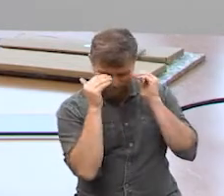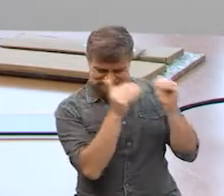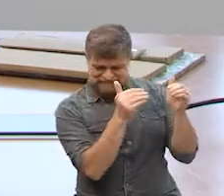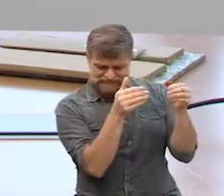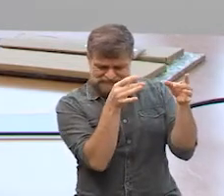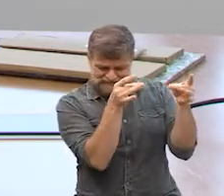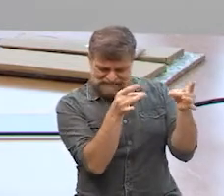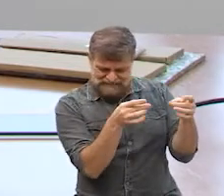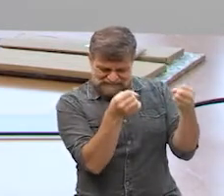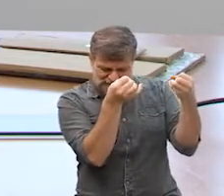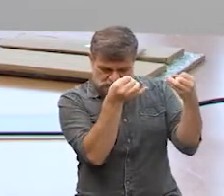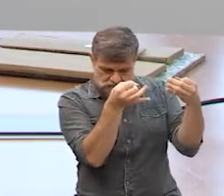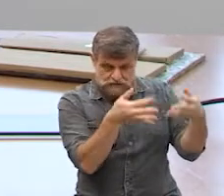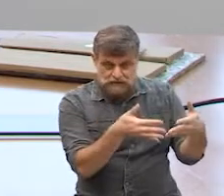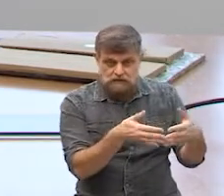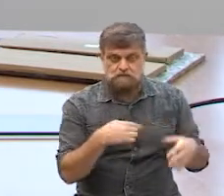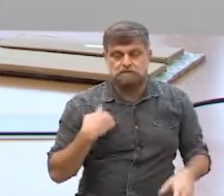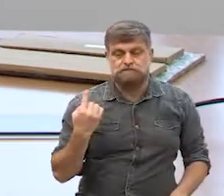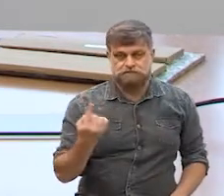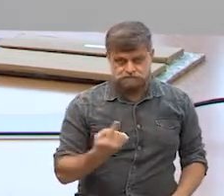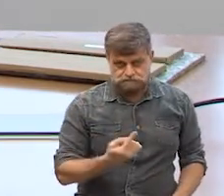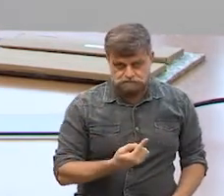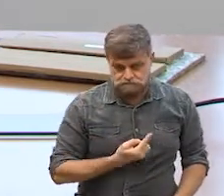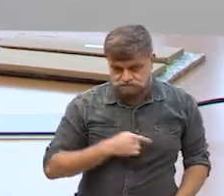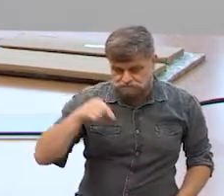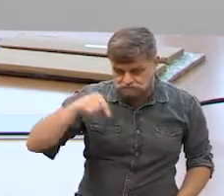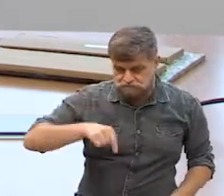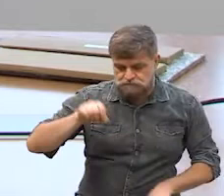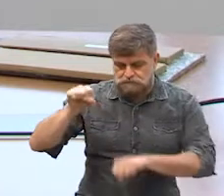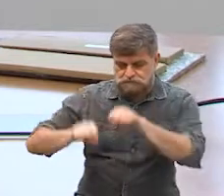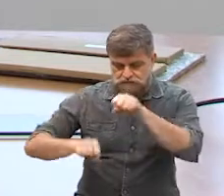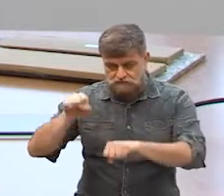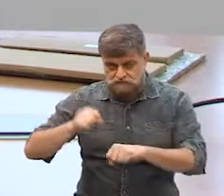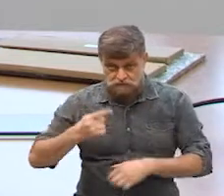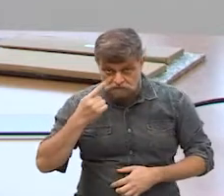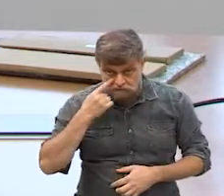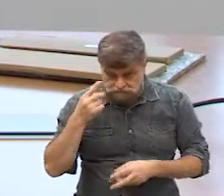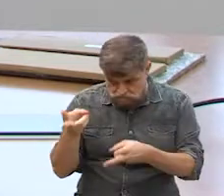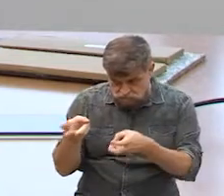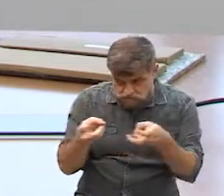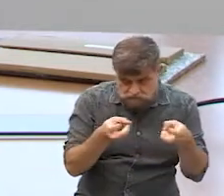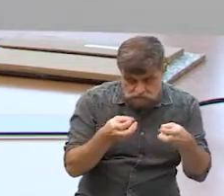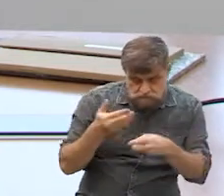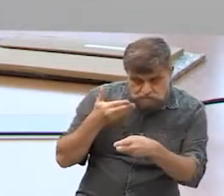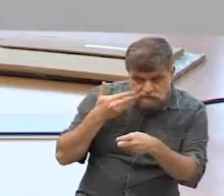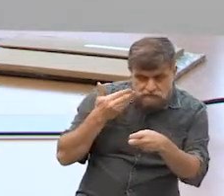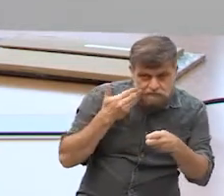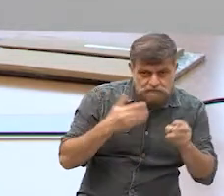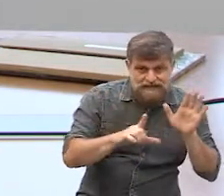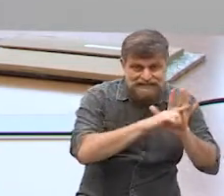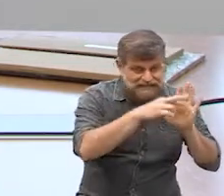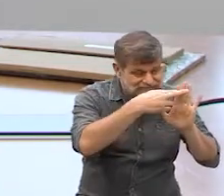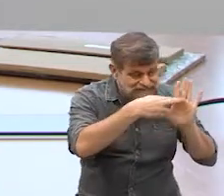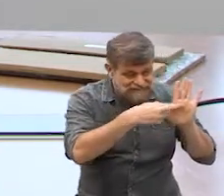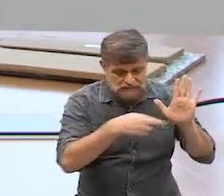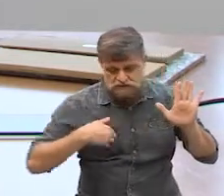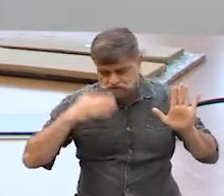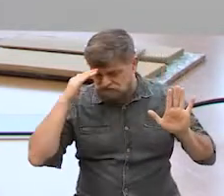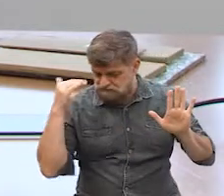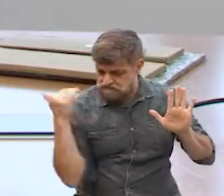bem estruturado, né? E a gente aqui, como vocês viram, constataram, nós seguimos todas as normas, né?